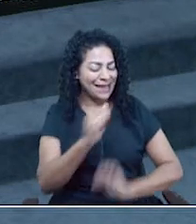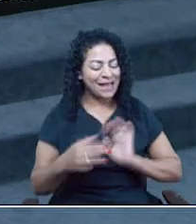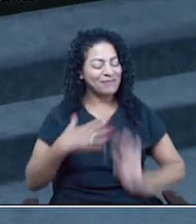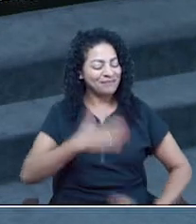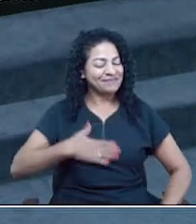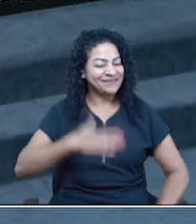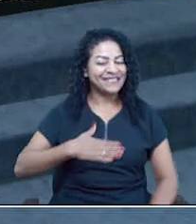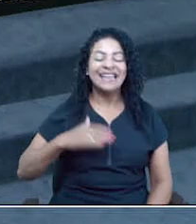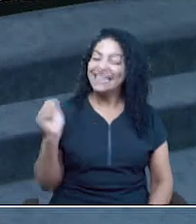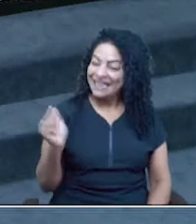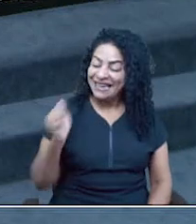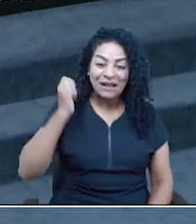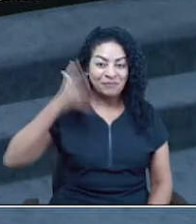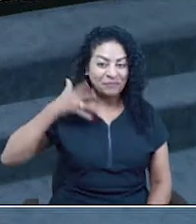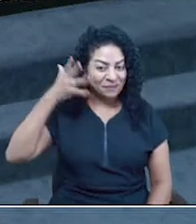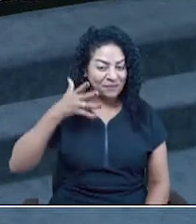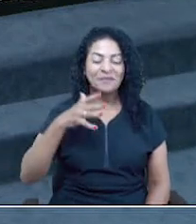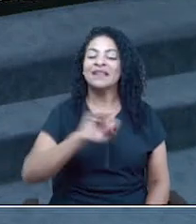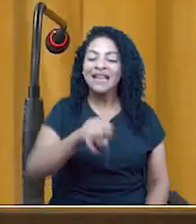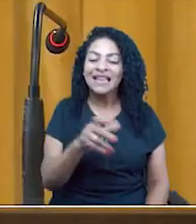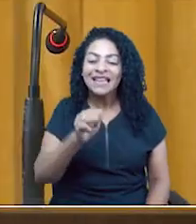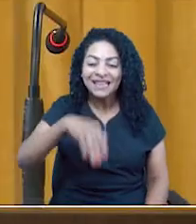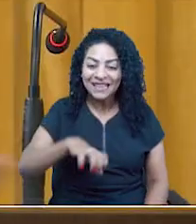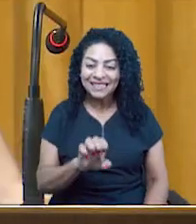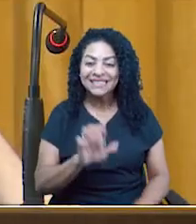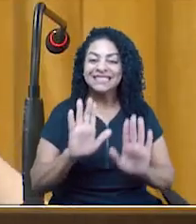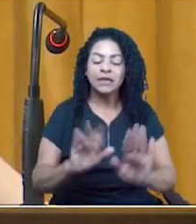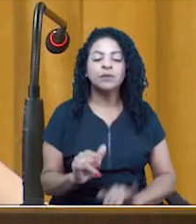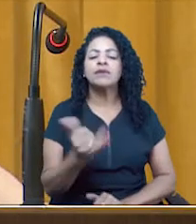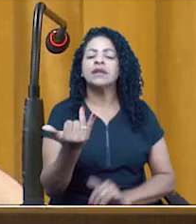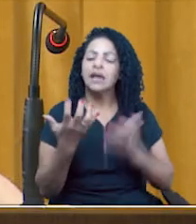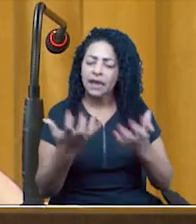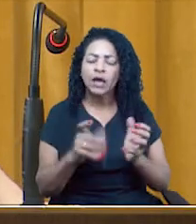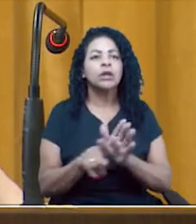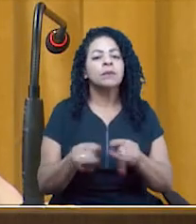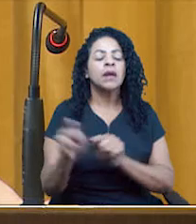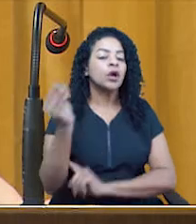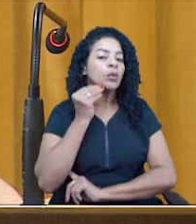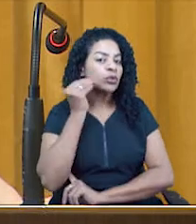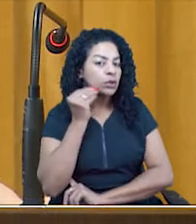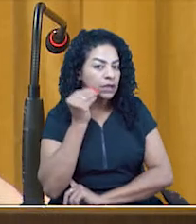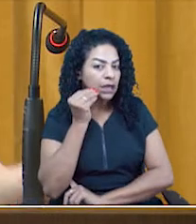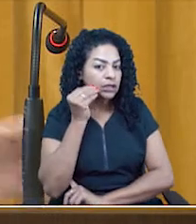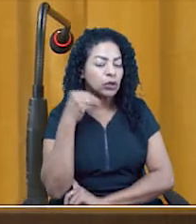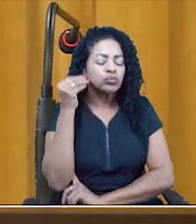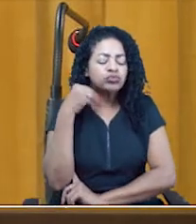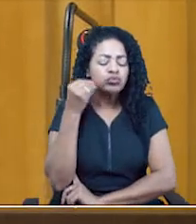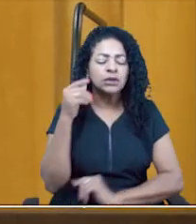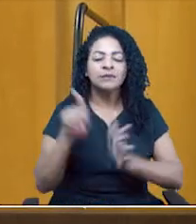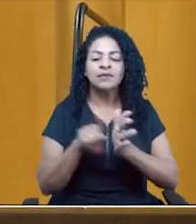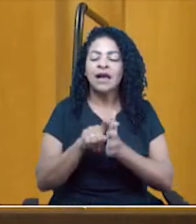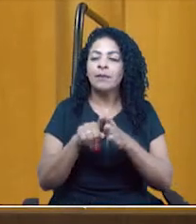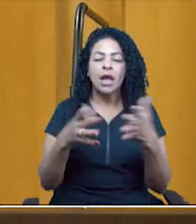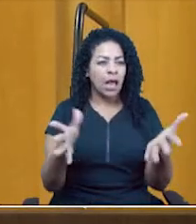Granzotto, eu gostaria de aproveitar a oportunidade para chamar a atenção aos colegas